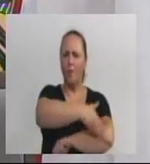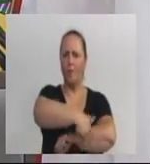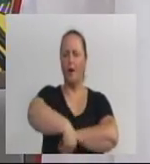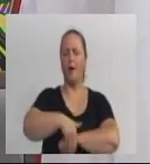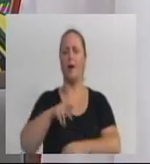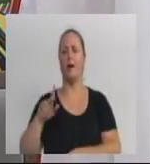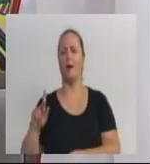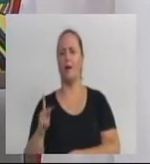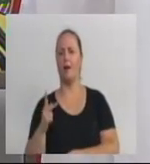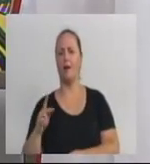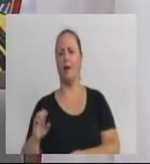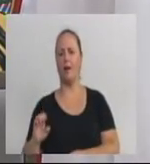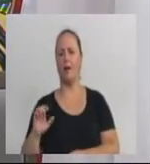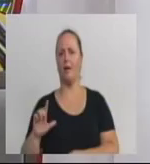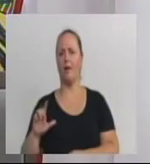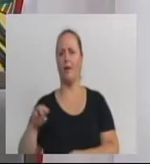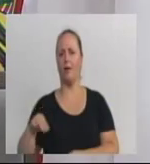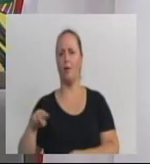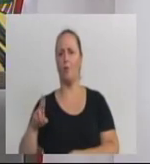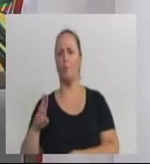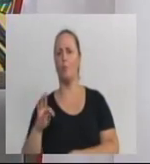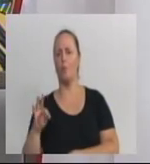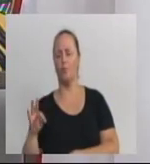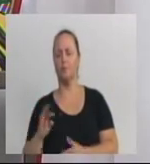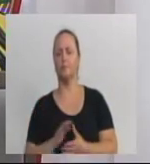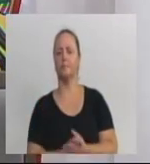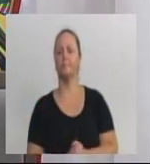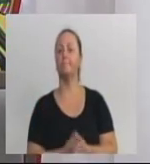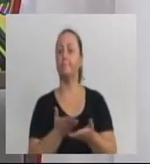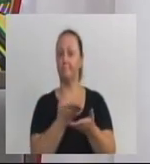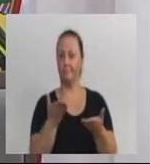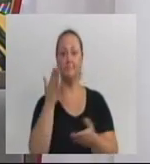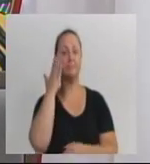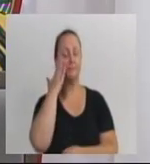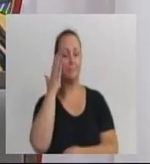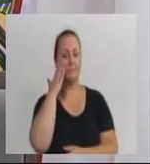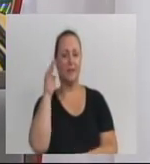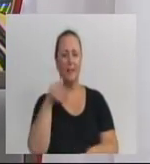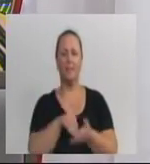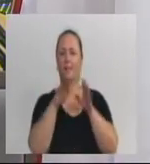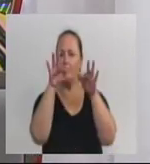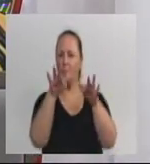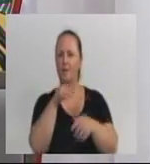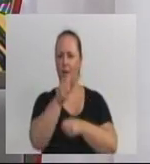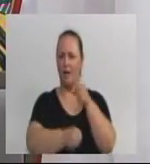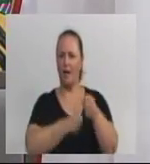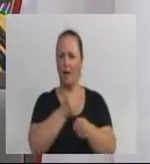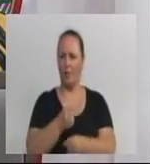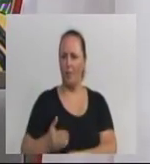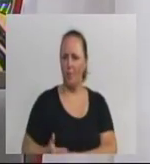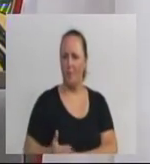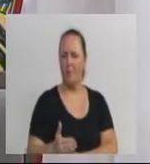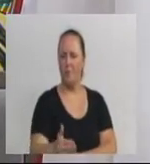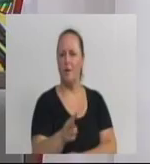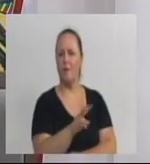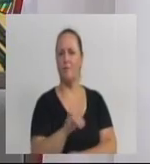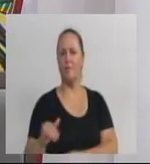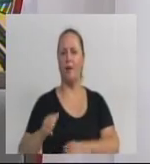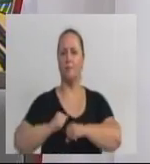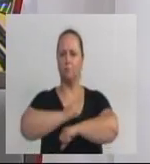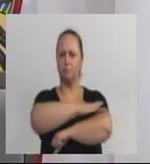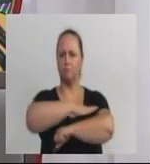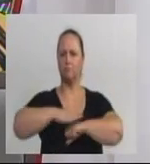Central. E, para vocês terem uma ideia, até o final de 2016, cerca de 70